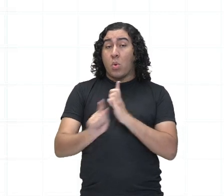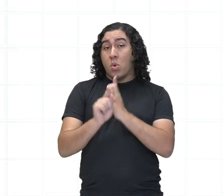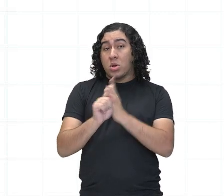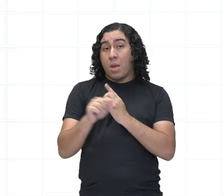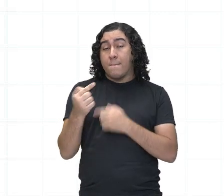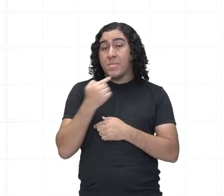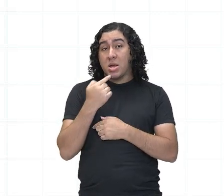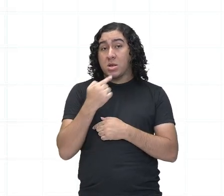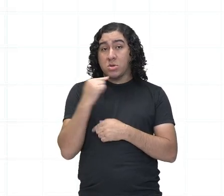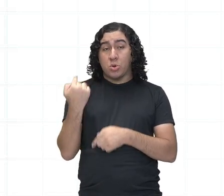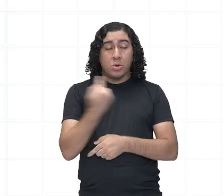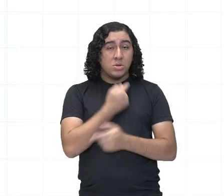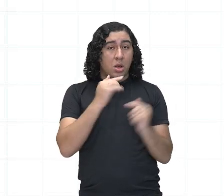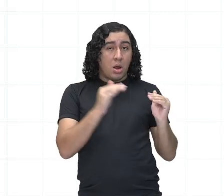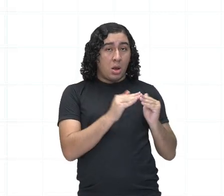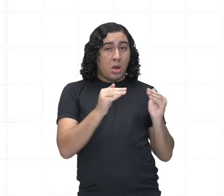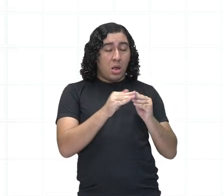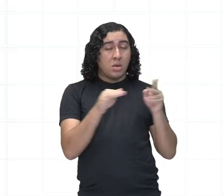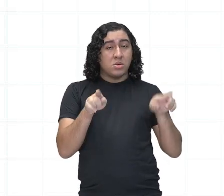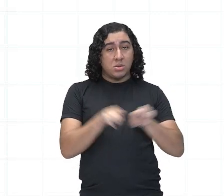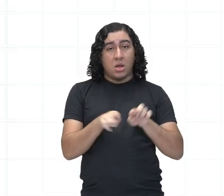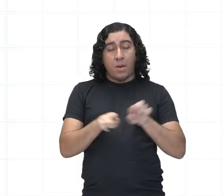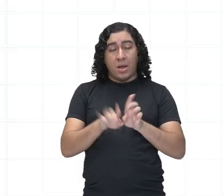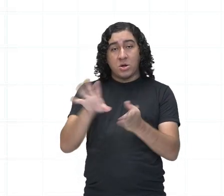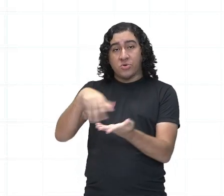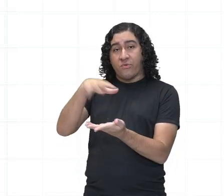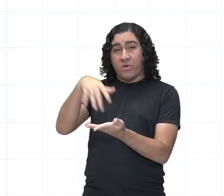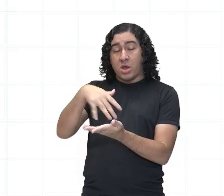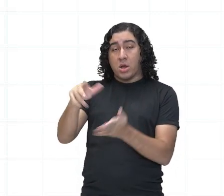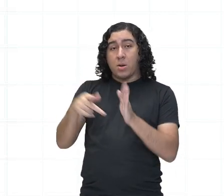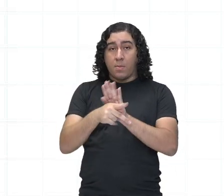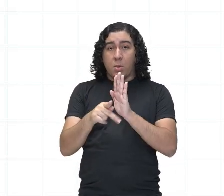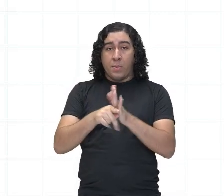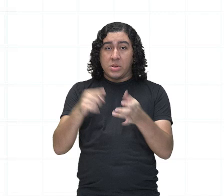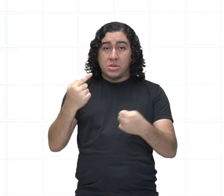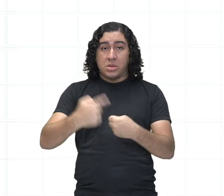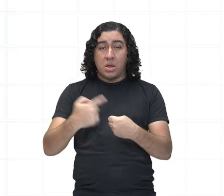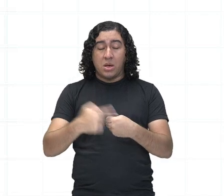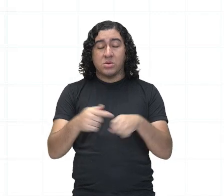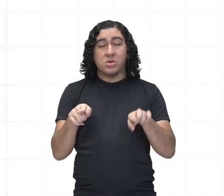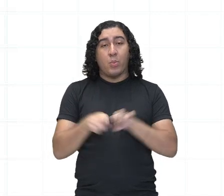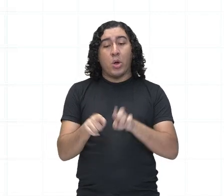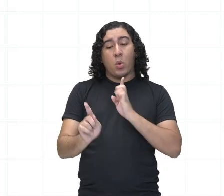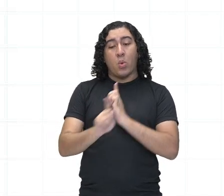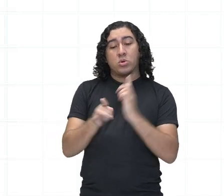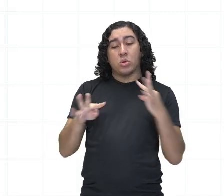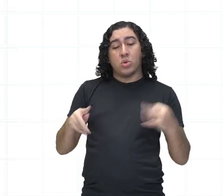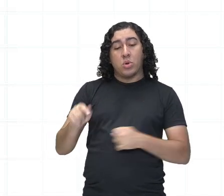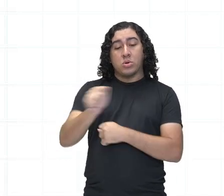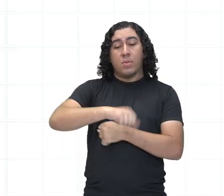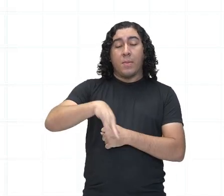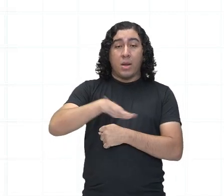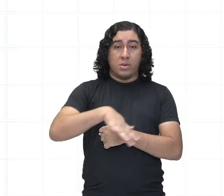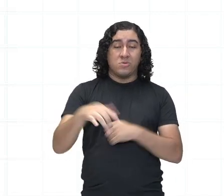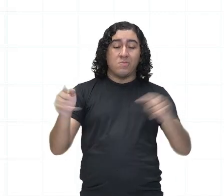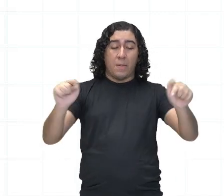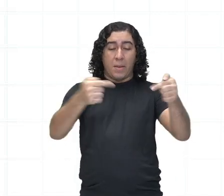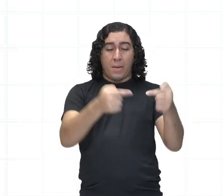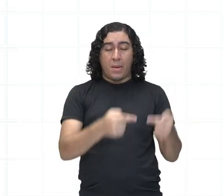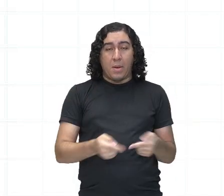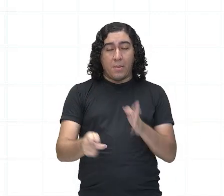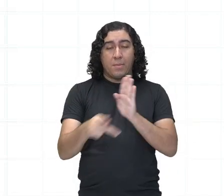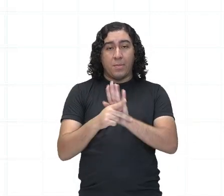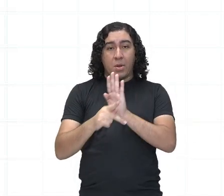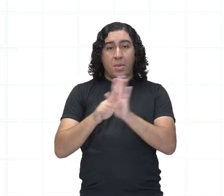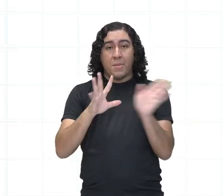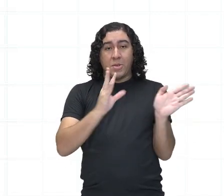encontramos nas feiras da cidade, nós encontramos aí em todos os ambientes, basicamente na